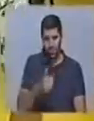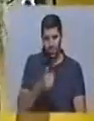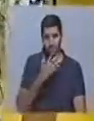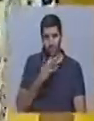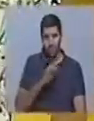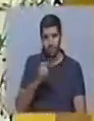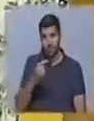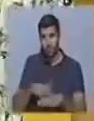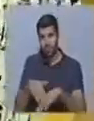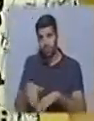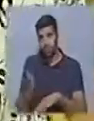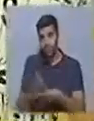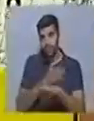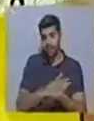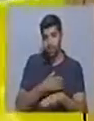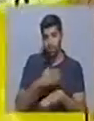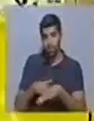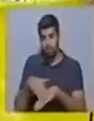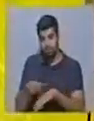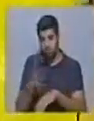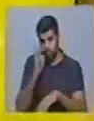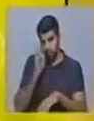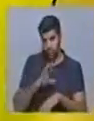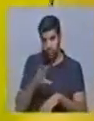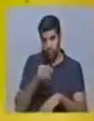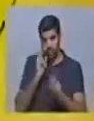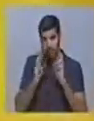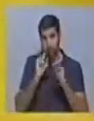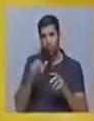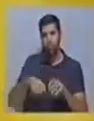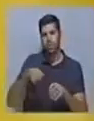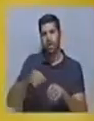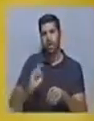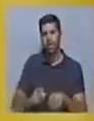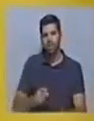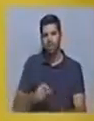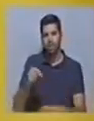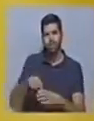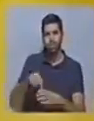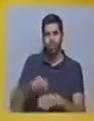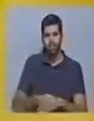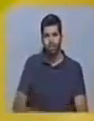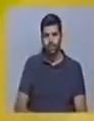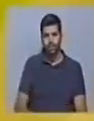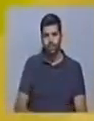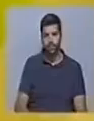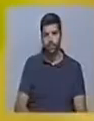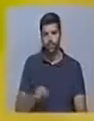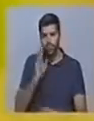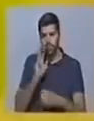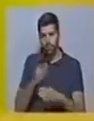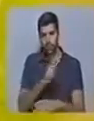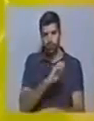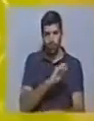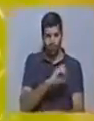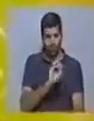embora, mas antes de irem embora desta ação do Dia Mundial da Visão, o que é que tu levas aí dentro do teu saco, Diogo? Eu levo... Então espera aí, enquanto tu vês, o Vasco vai ser